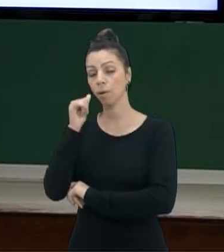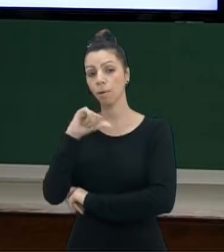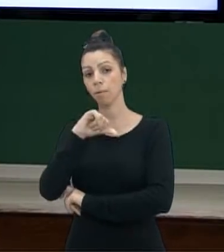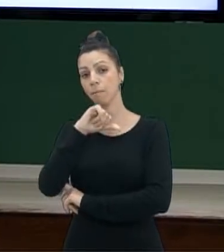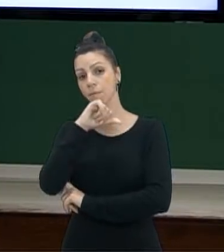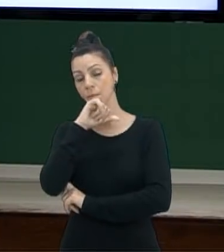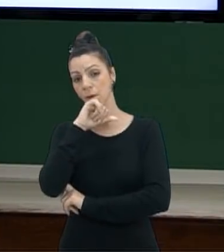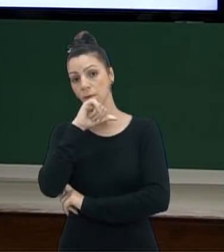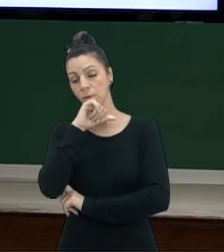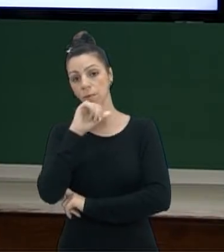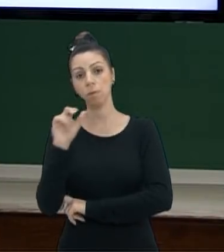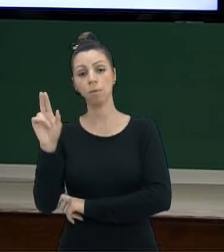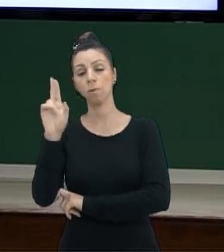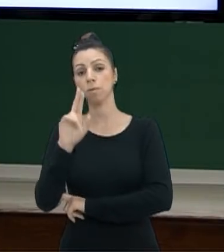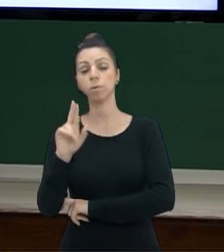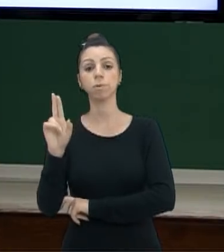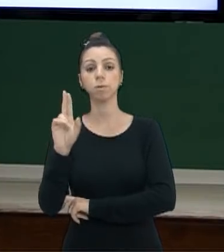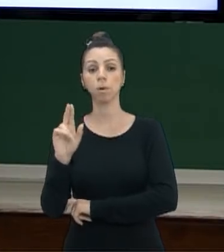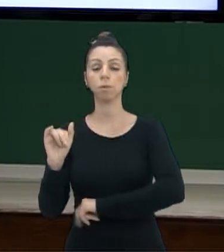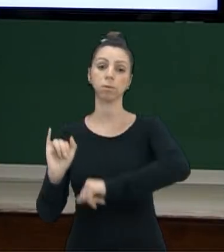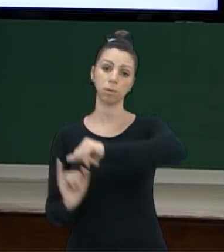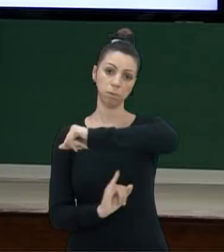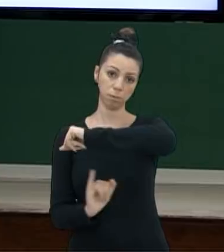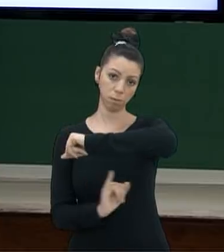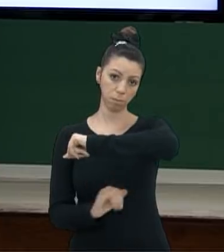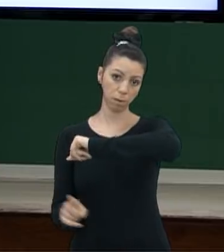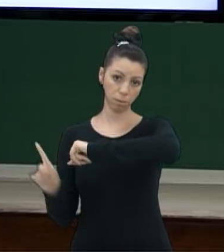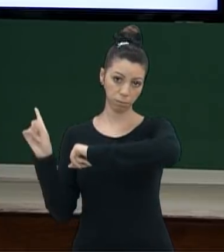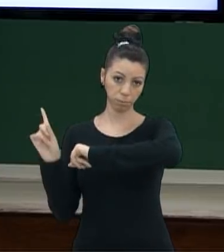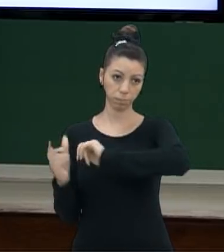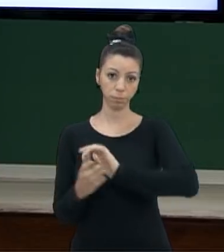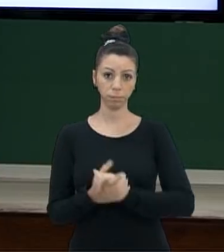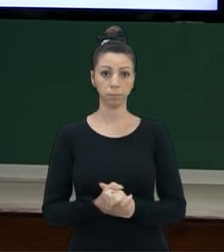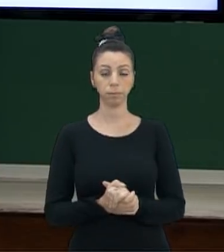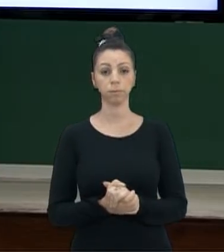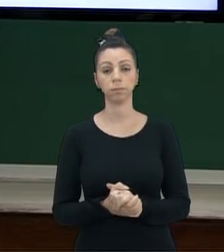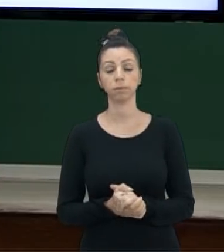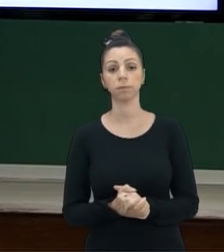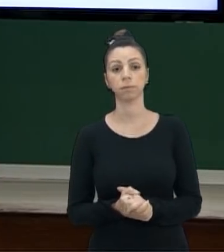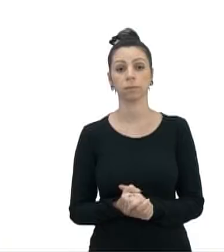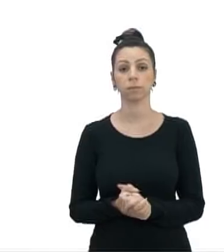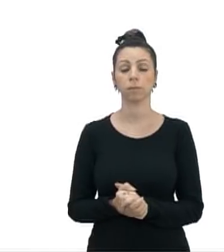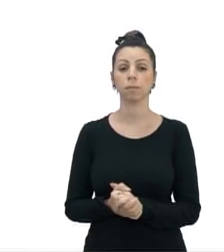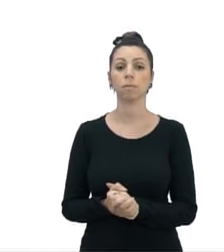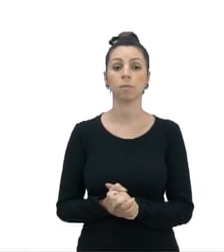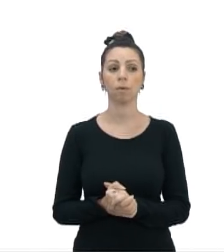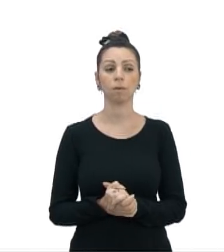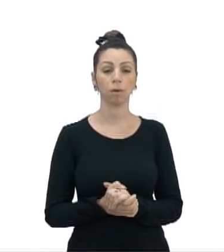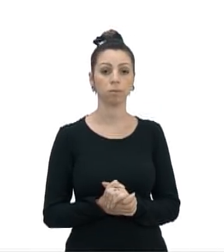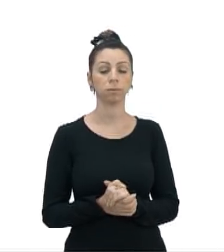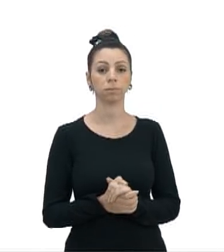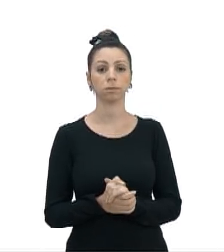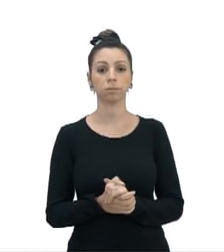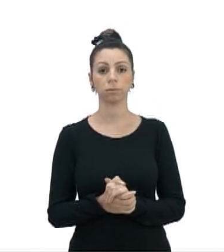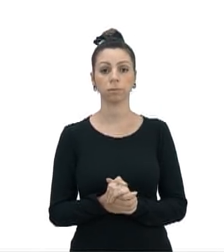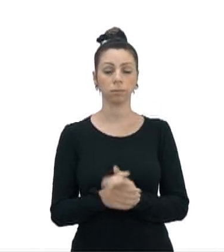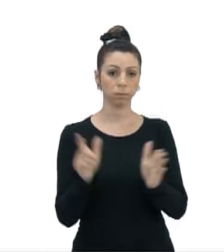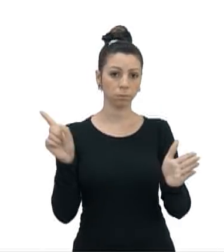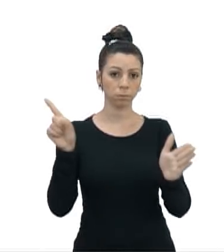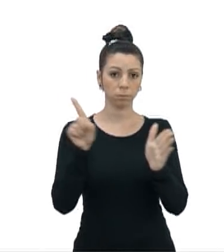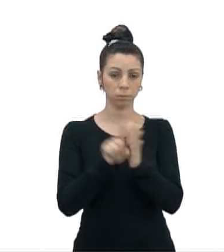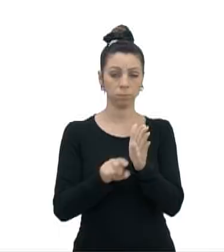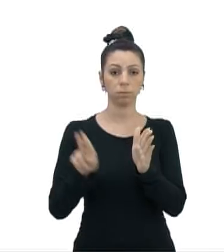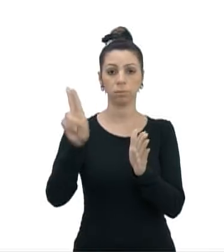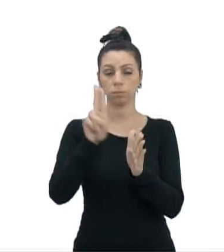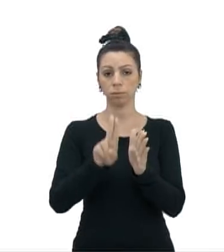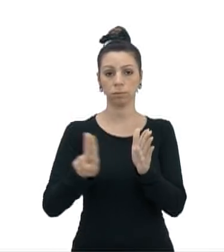linguagem informal. Vamos continuar? Vamos fazer um quiz aqui para vocês observarem o uso